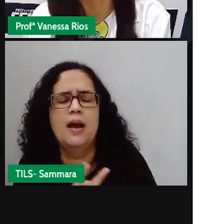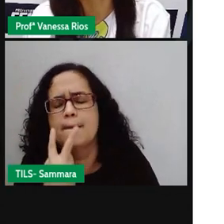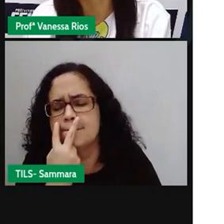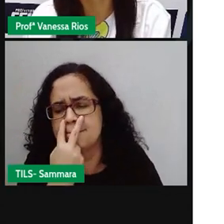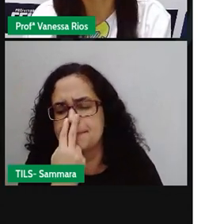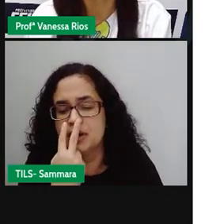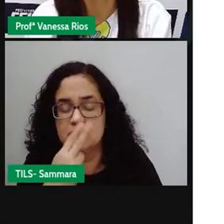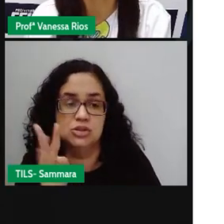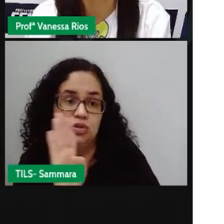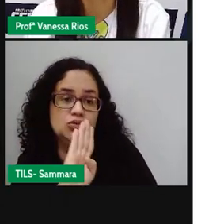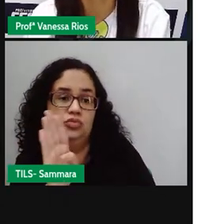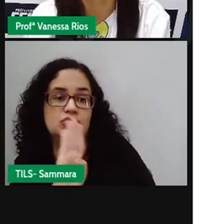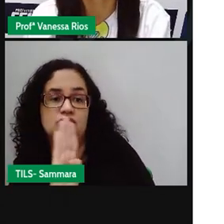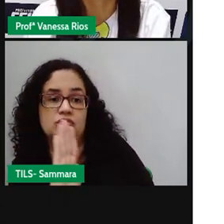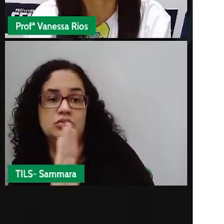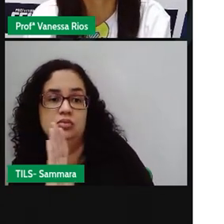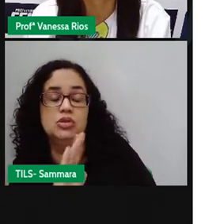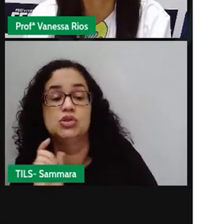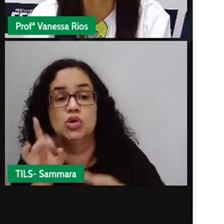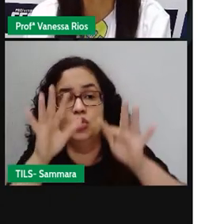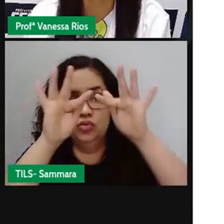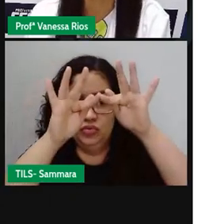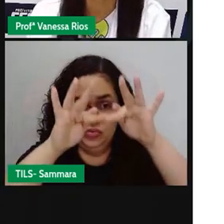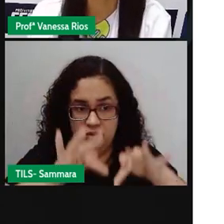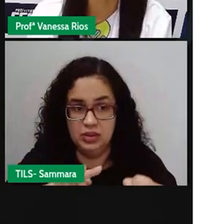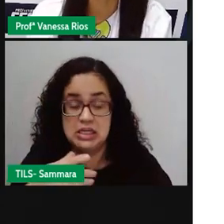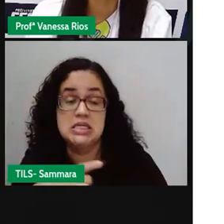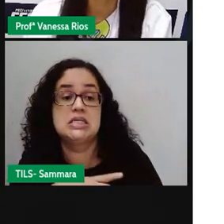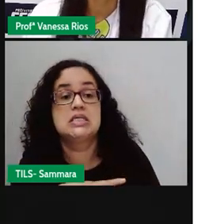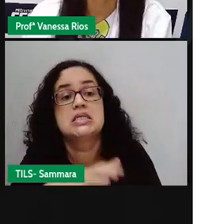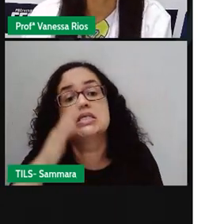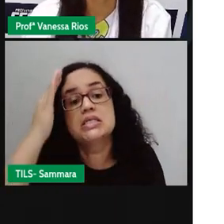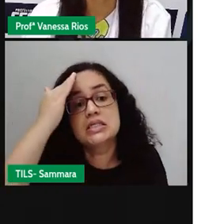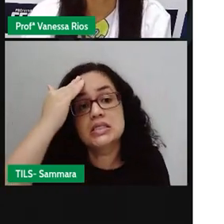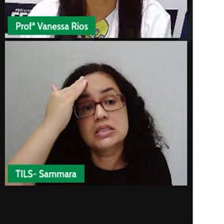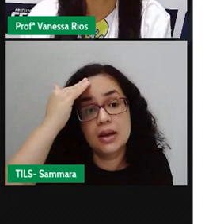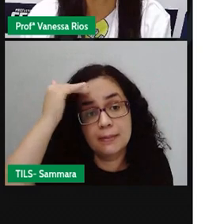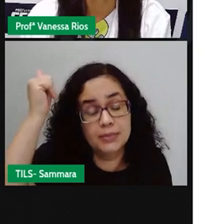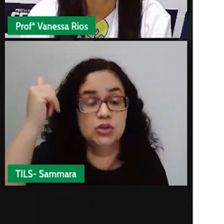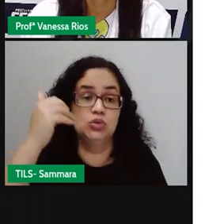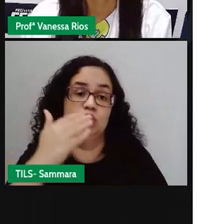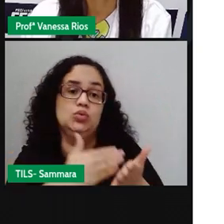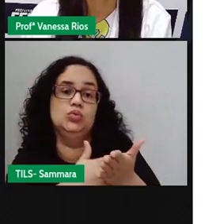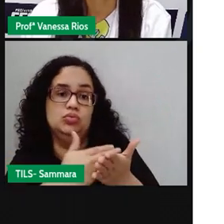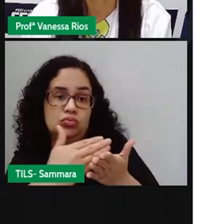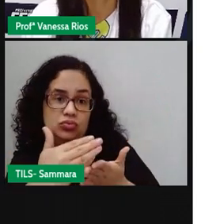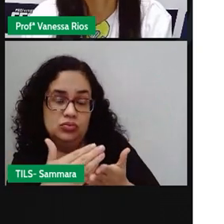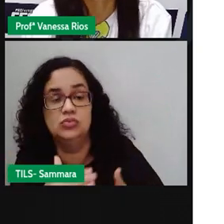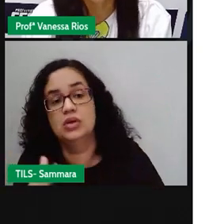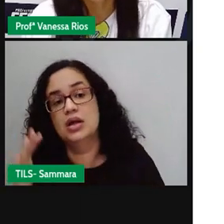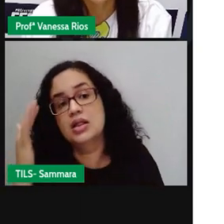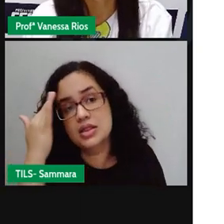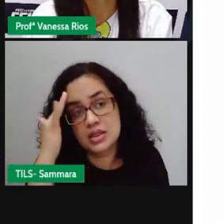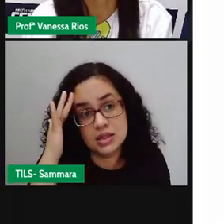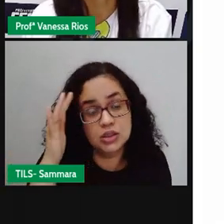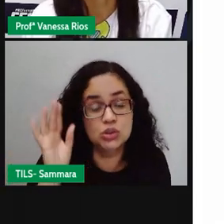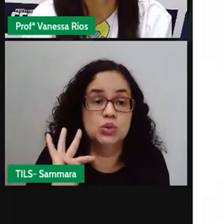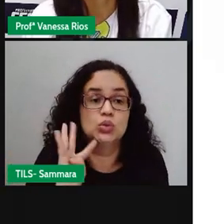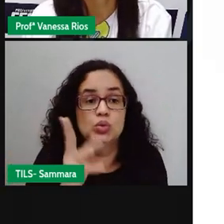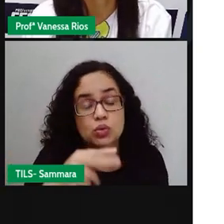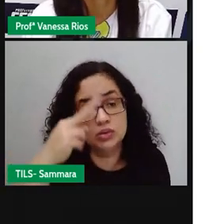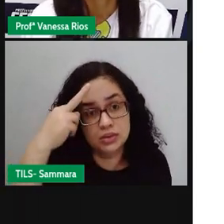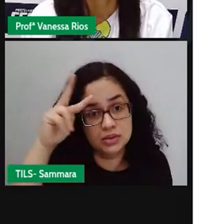filme, né? A gente não pode assistir só o final. A gente tem que saber desde o início, para entender toda a